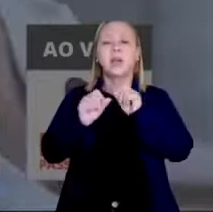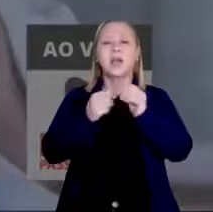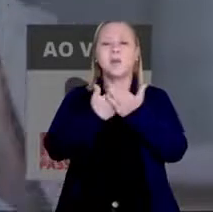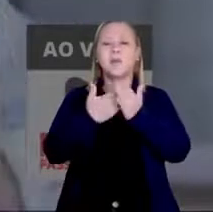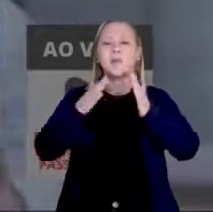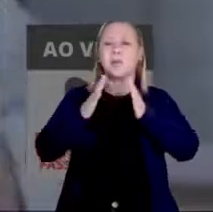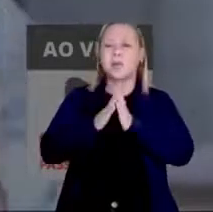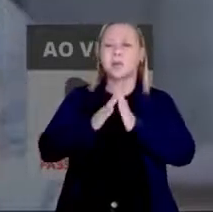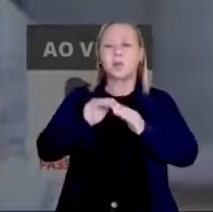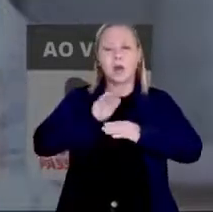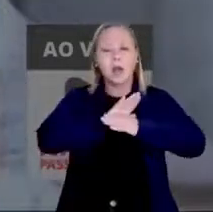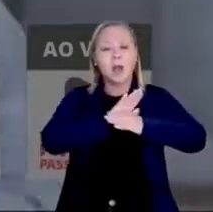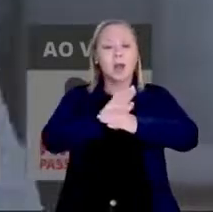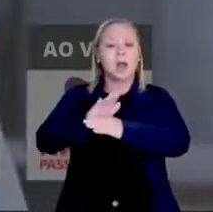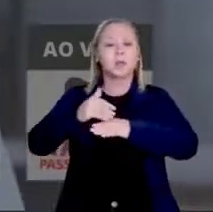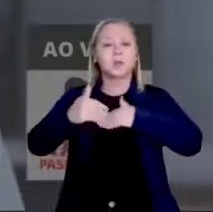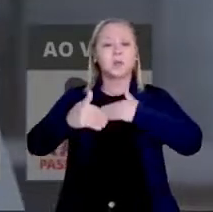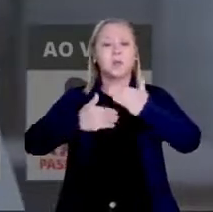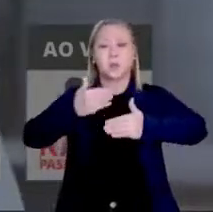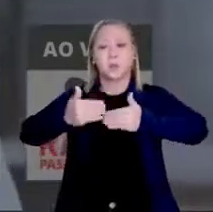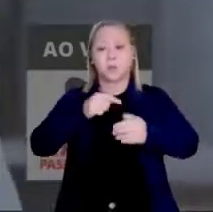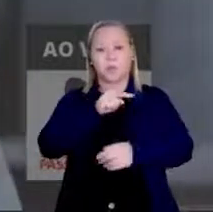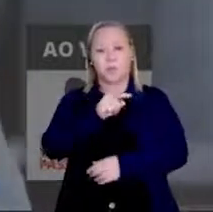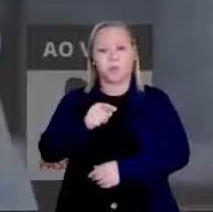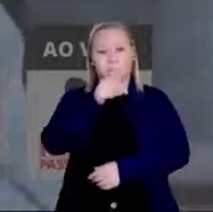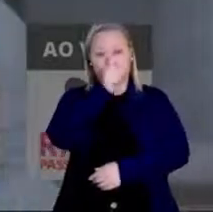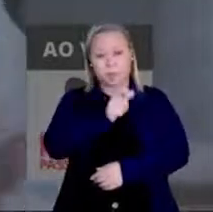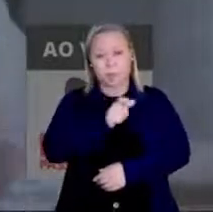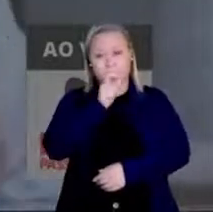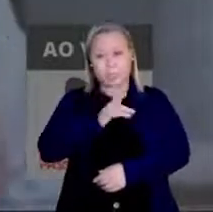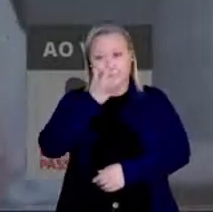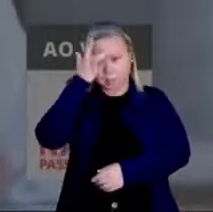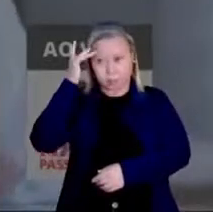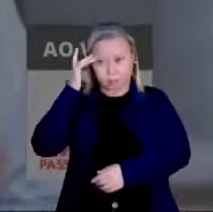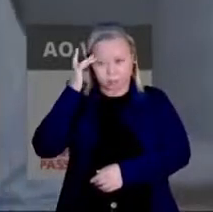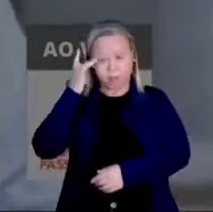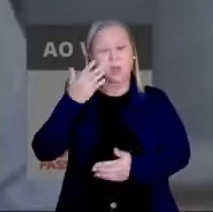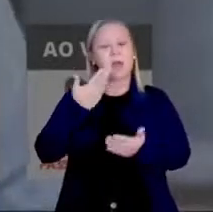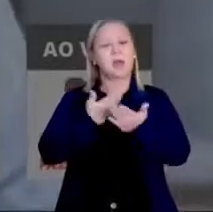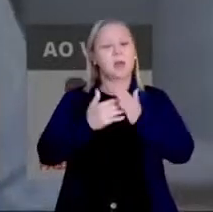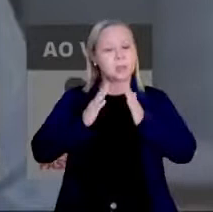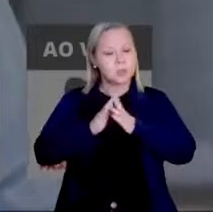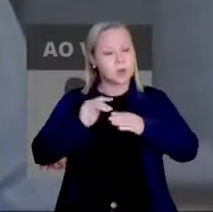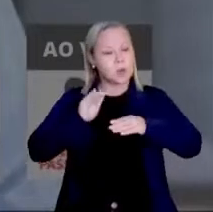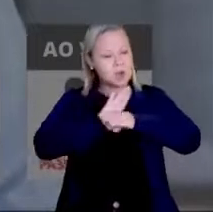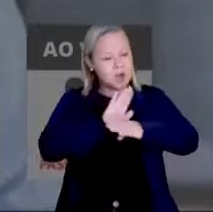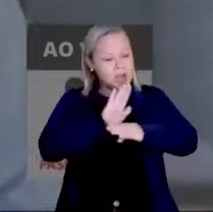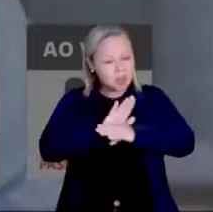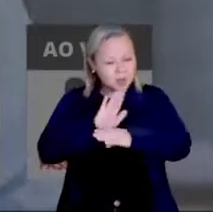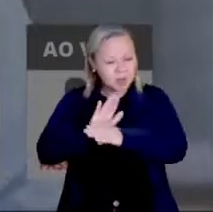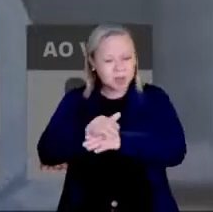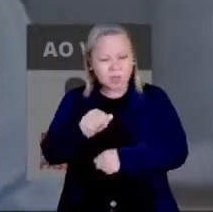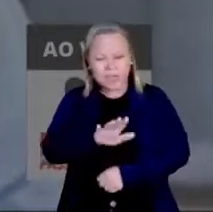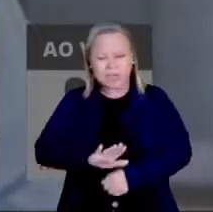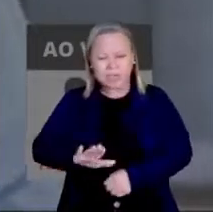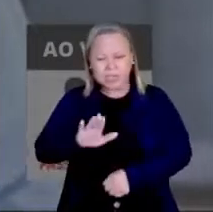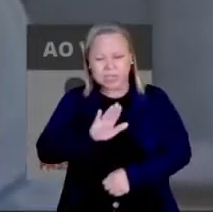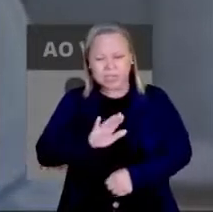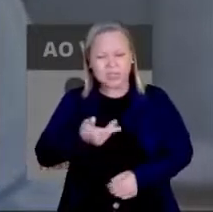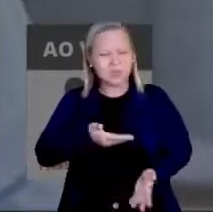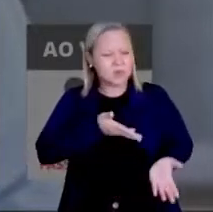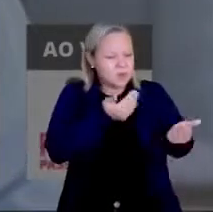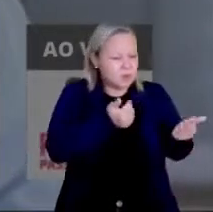da humanidade nenhuma experiência de um país rico, sabe, sem antes ter investido em educação,